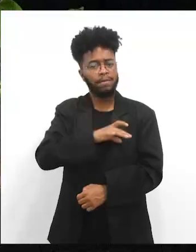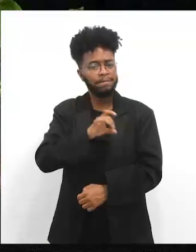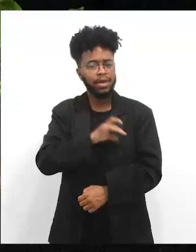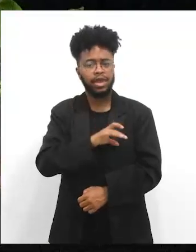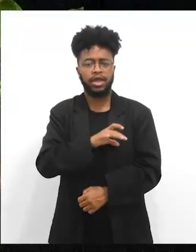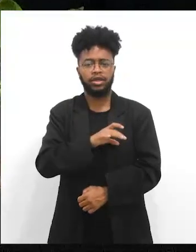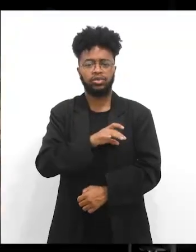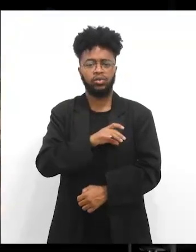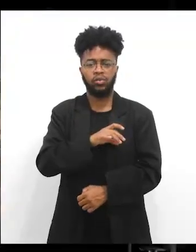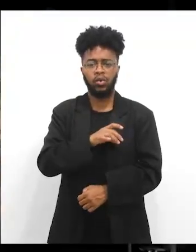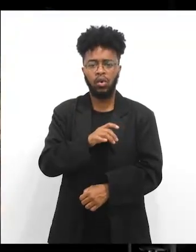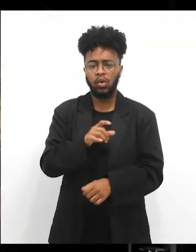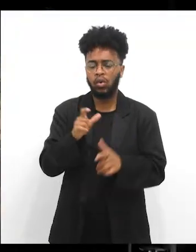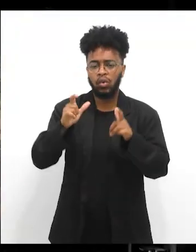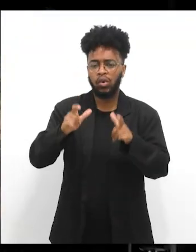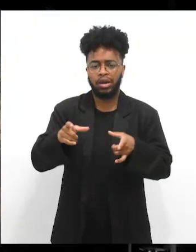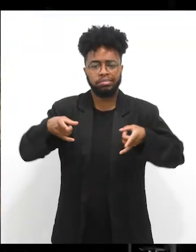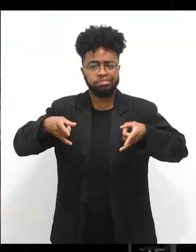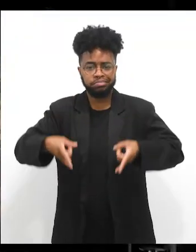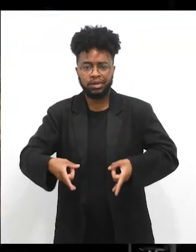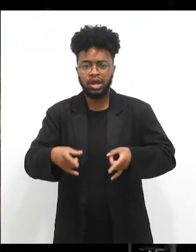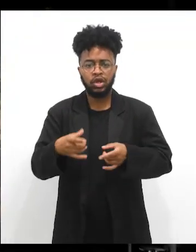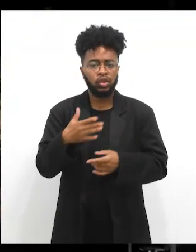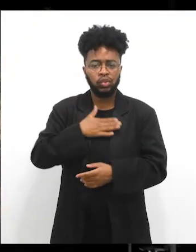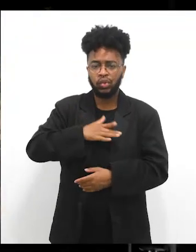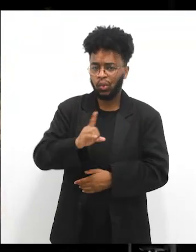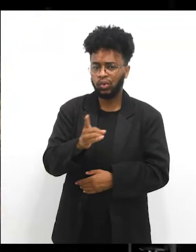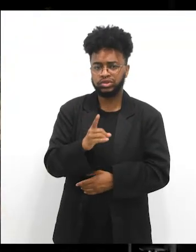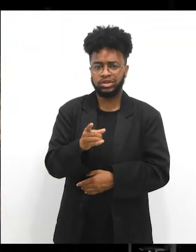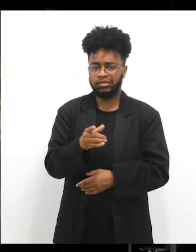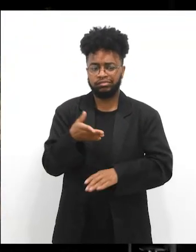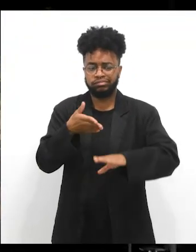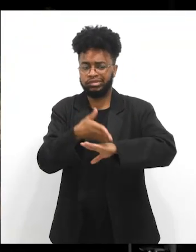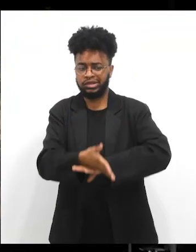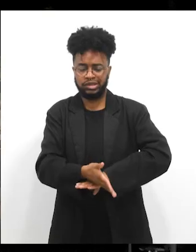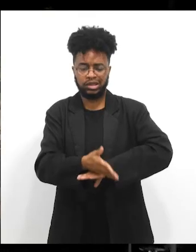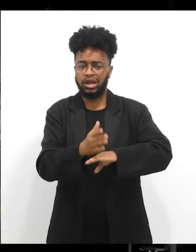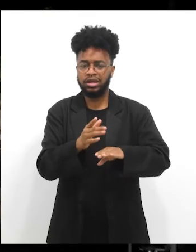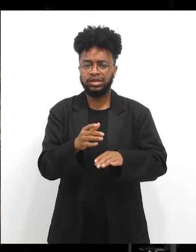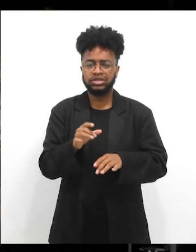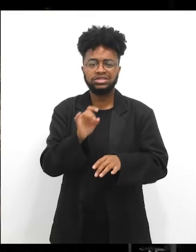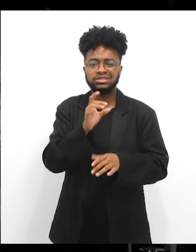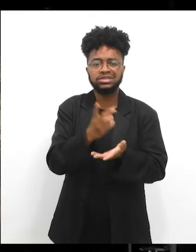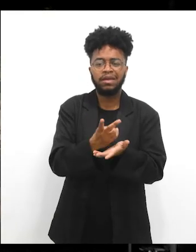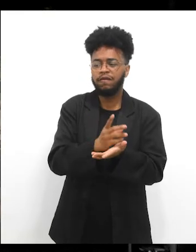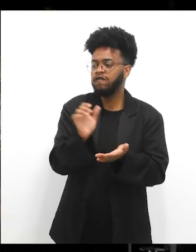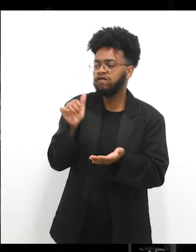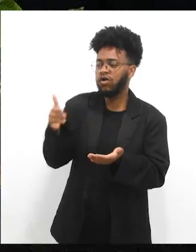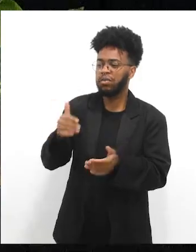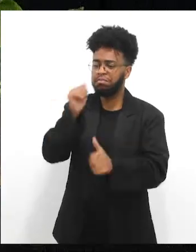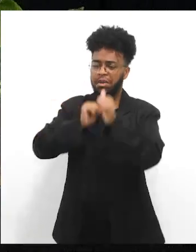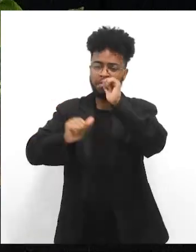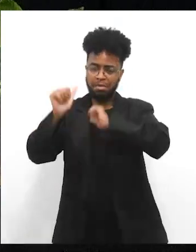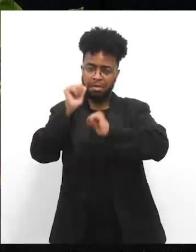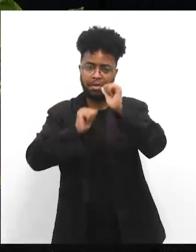hospital, pavor de cemitério, não gostava de velório, ficava do lado de fora bebendo.